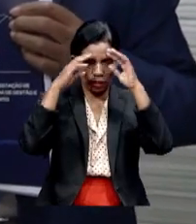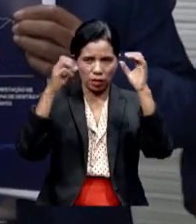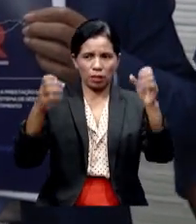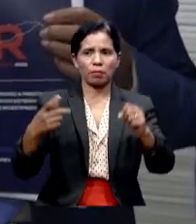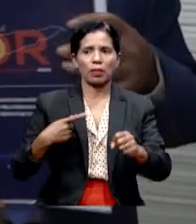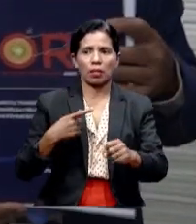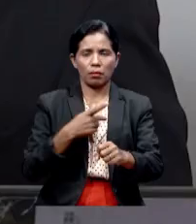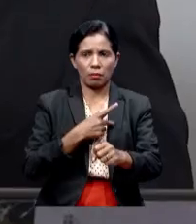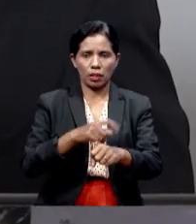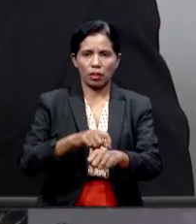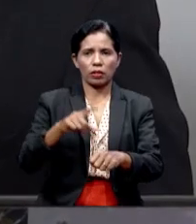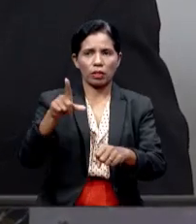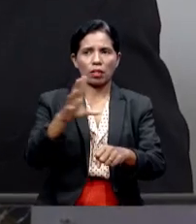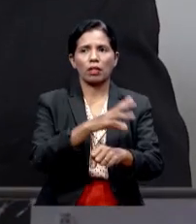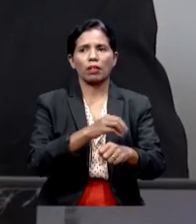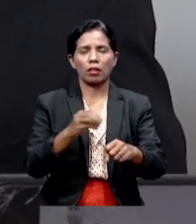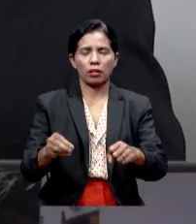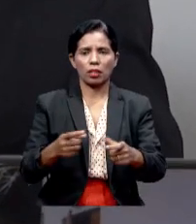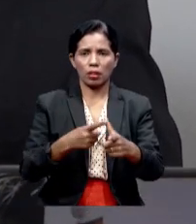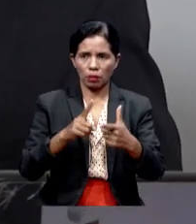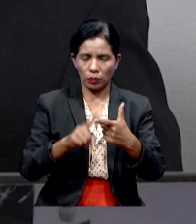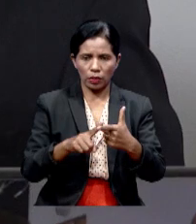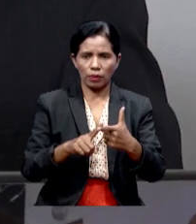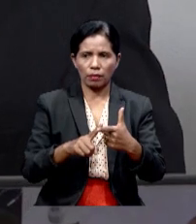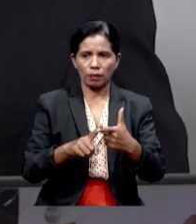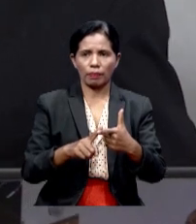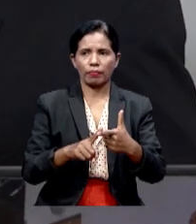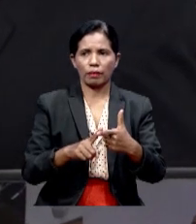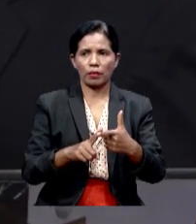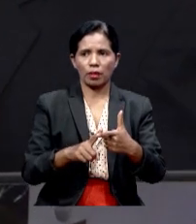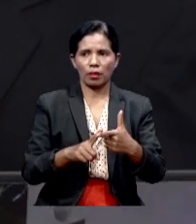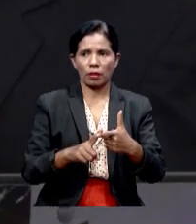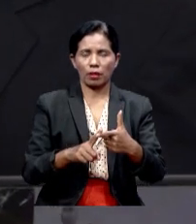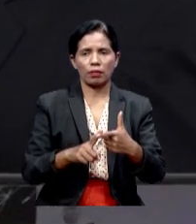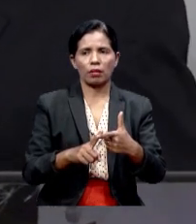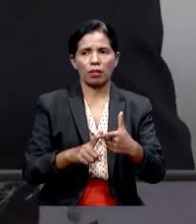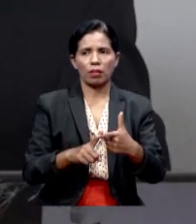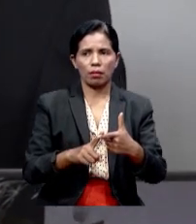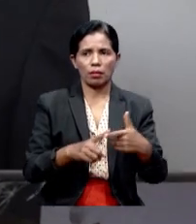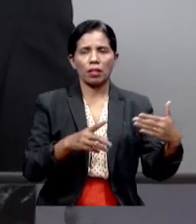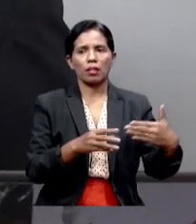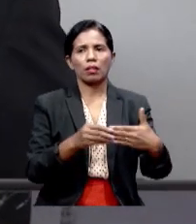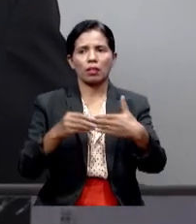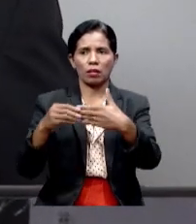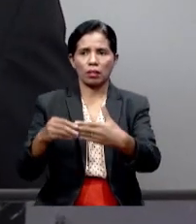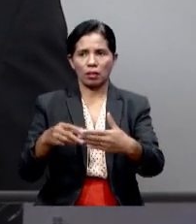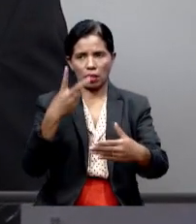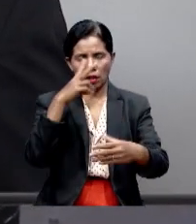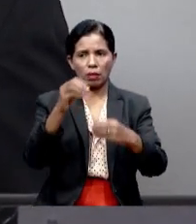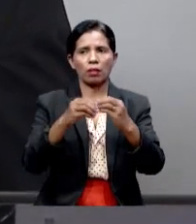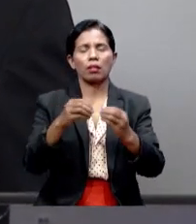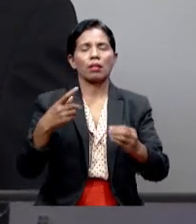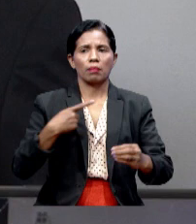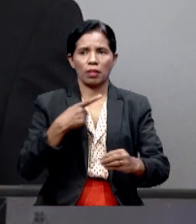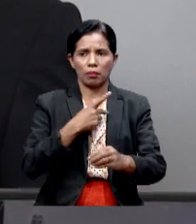em exercício para depois bele organiza em termos de regimento parlamento